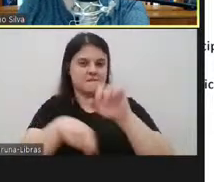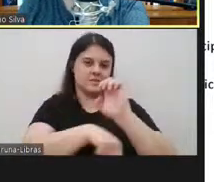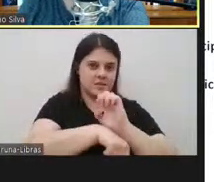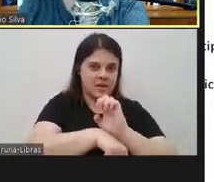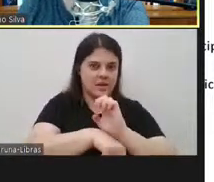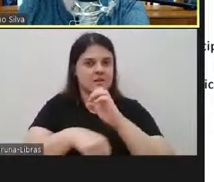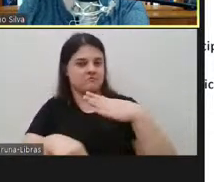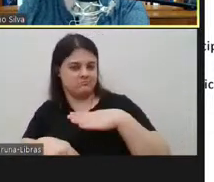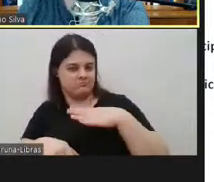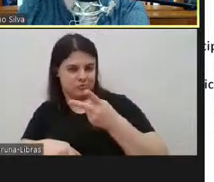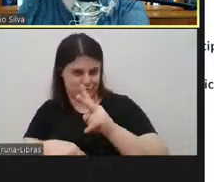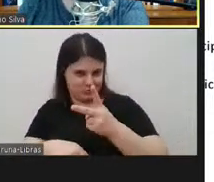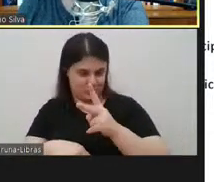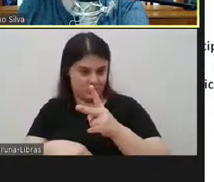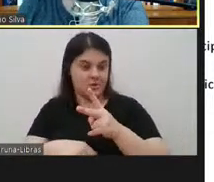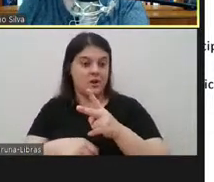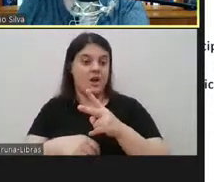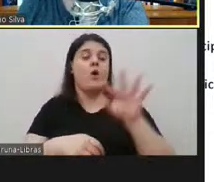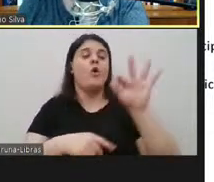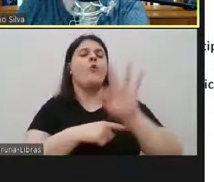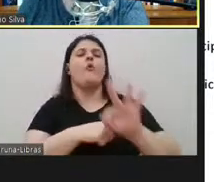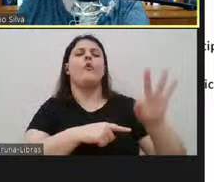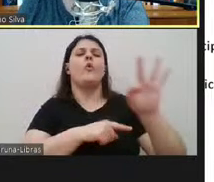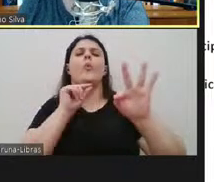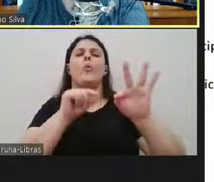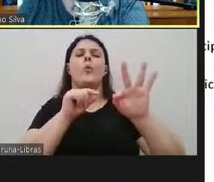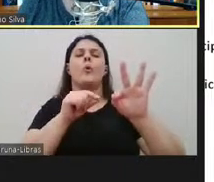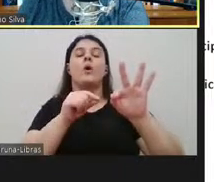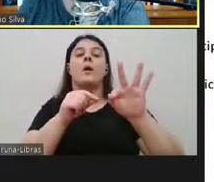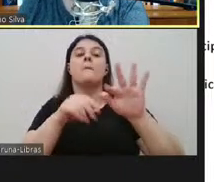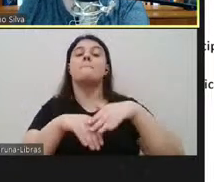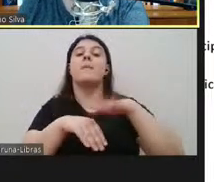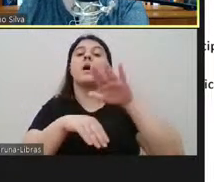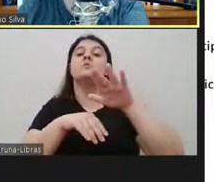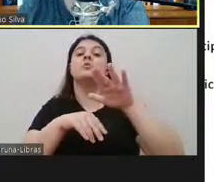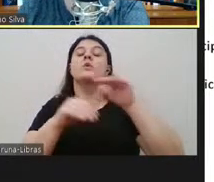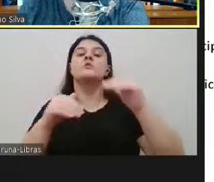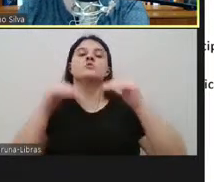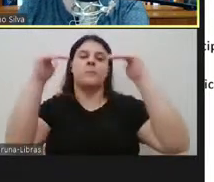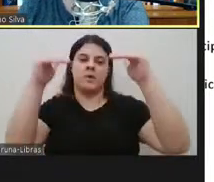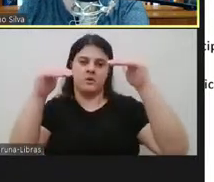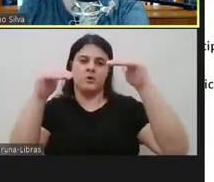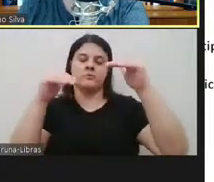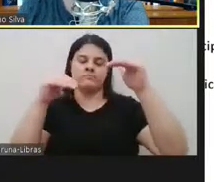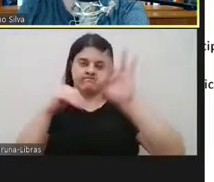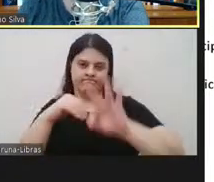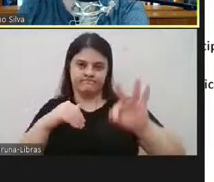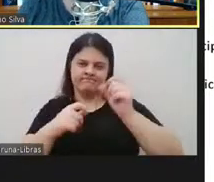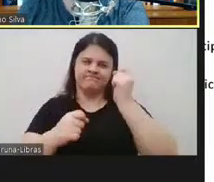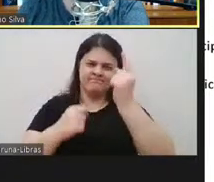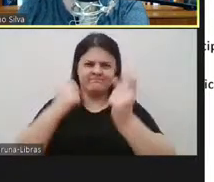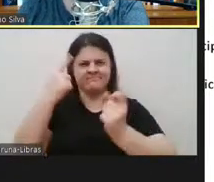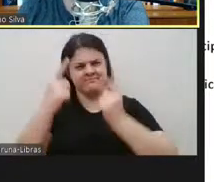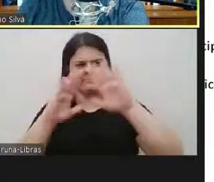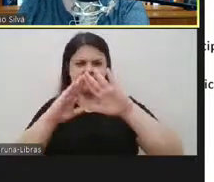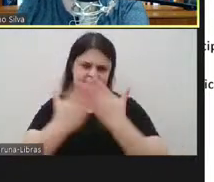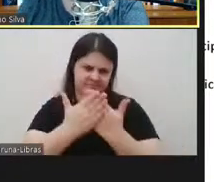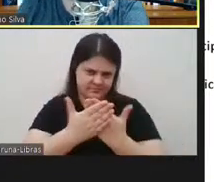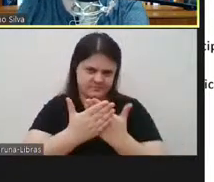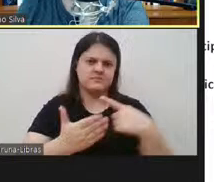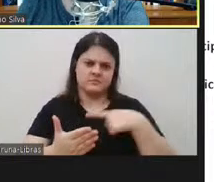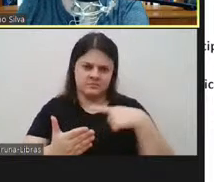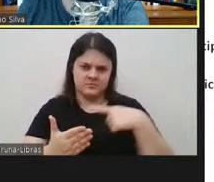eo nível Federal a esse aqui se preocupa mais só que a dimensão do nível superior né tem uma outra escola um gato pingado de escola por exemplo